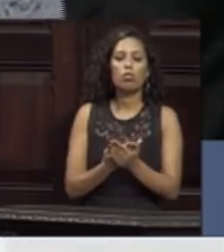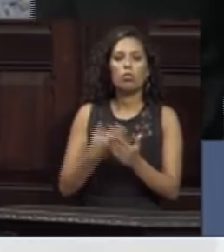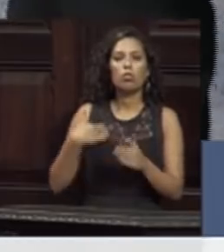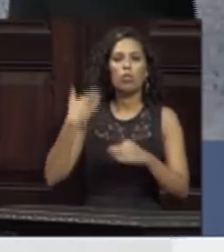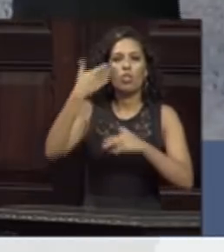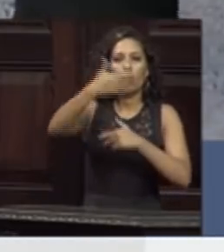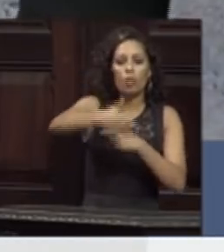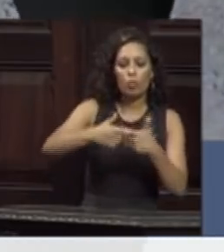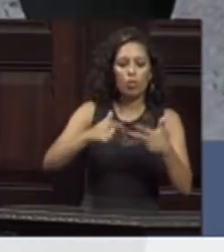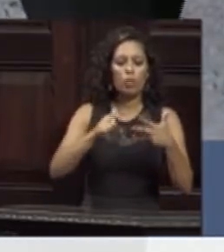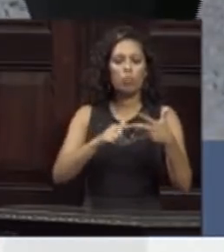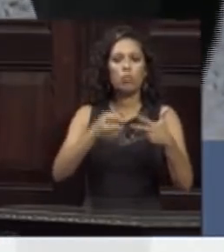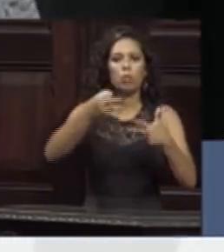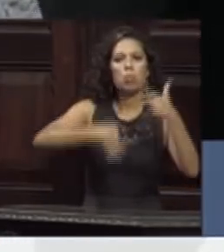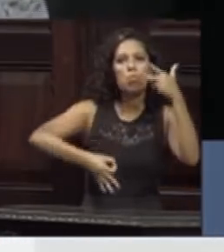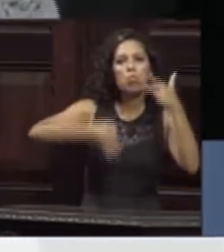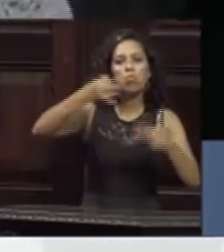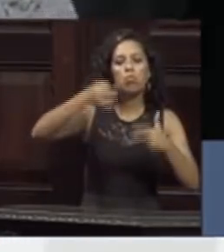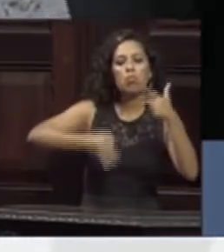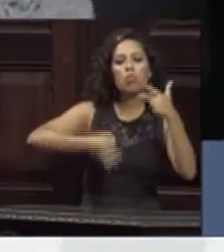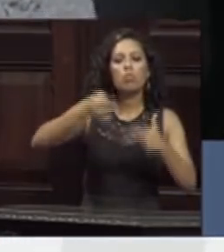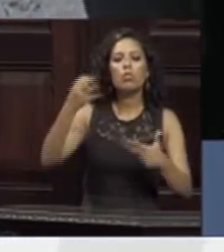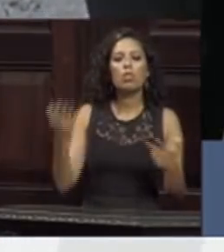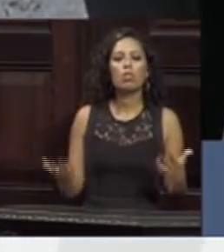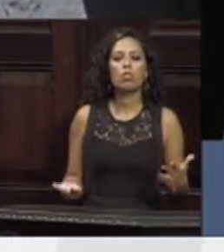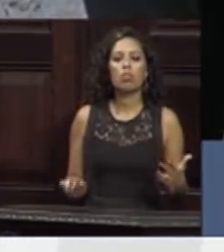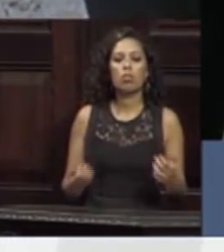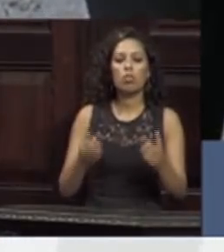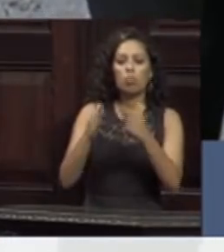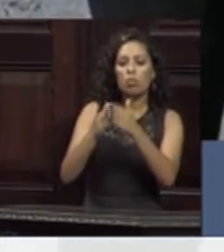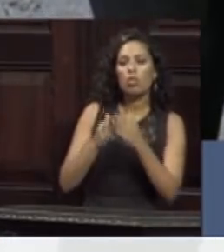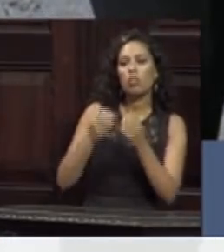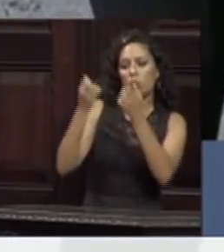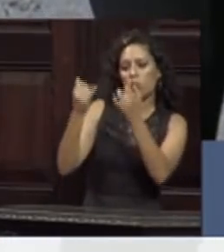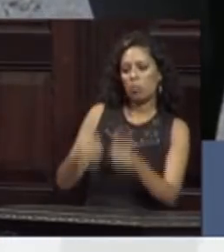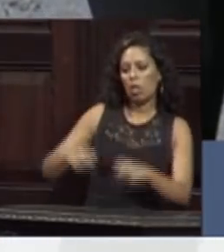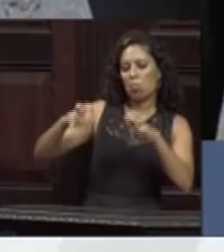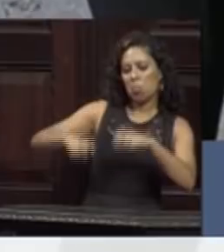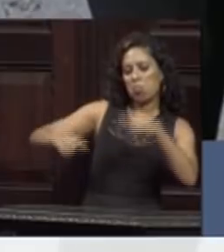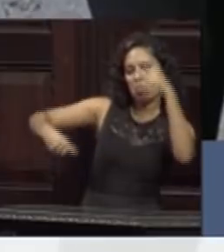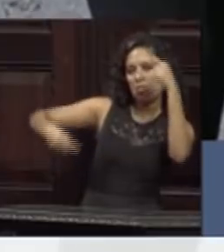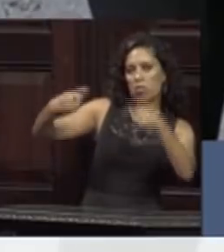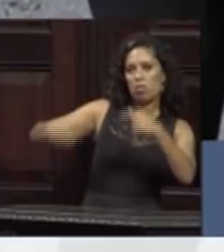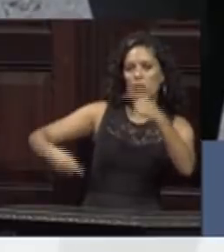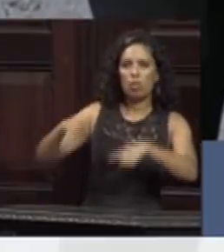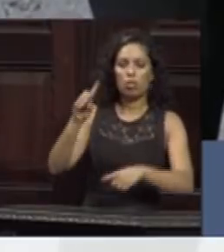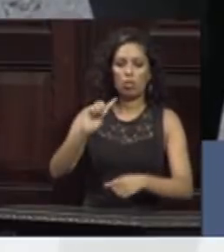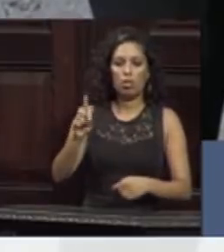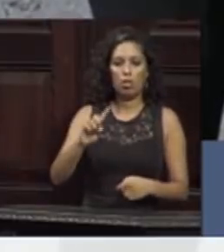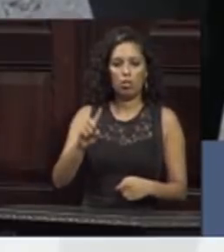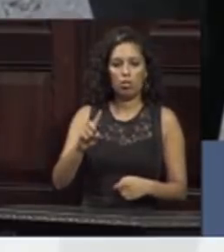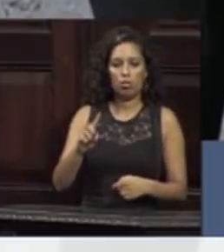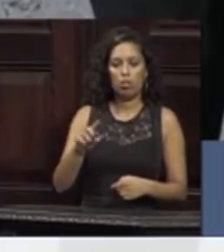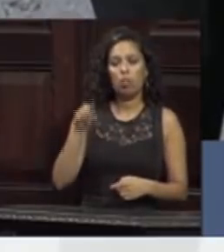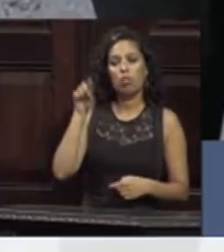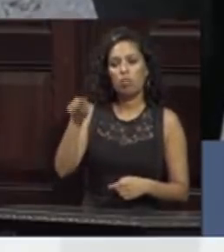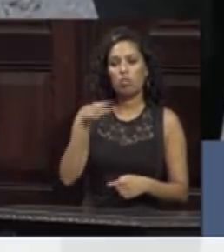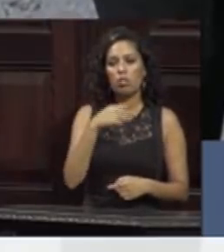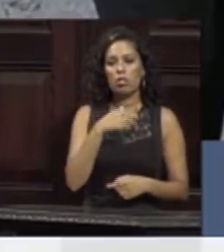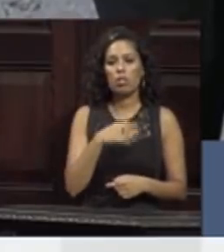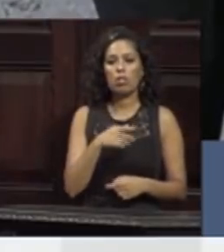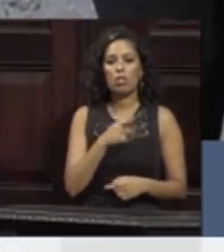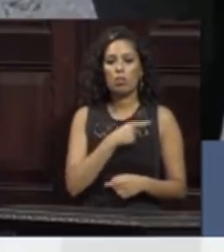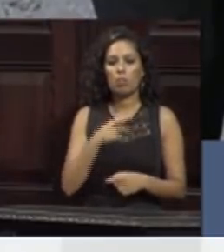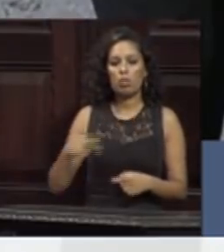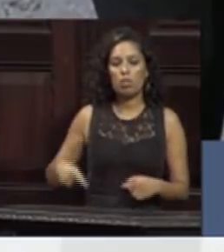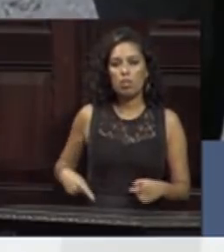justiça enquanto há uma negociação. Nem estou ameaçando a Vossa Excelência, mas